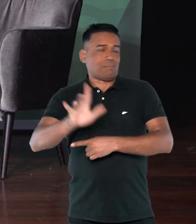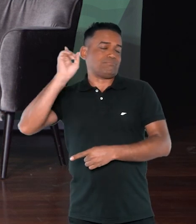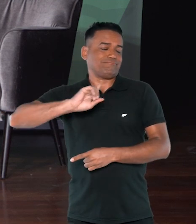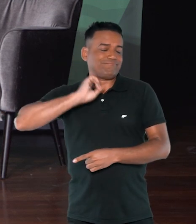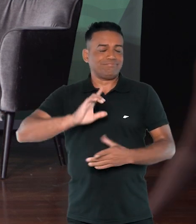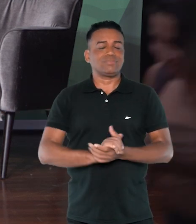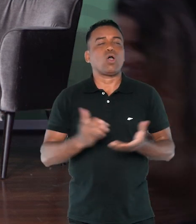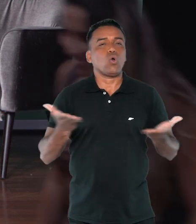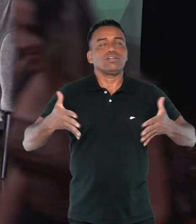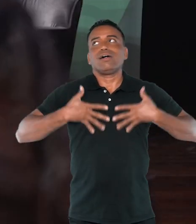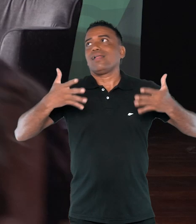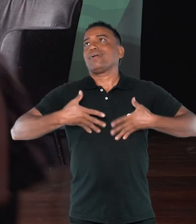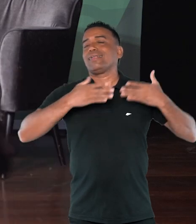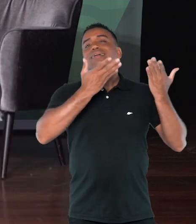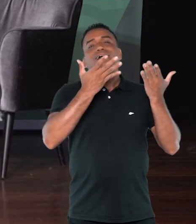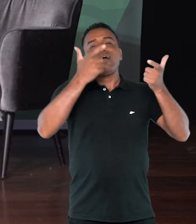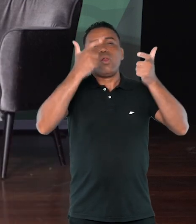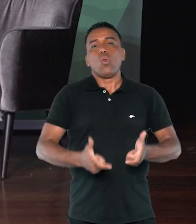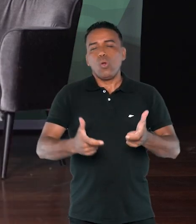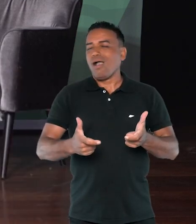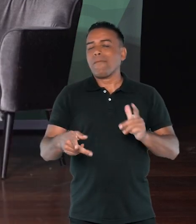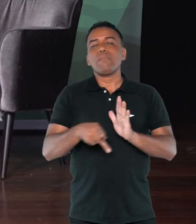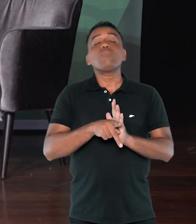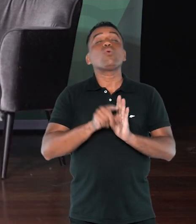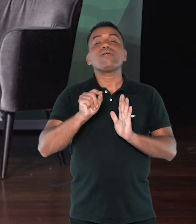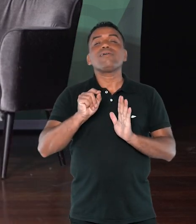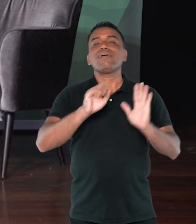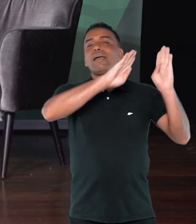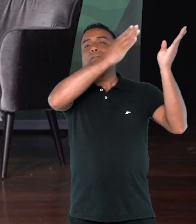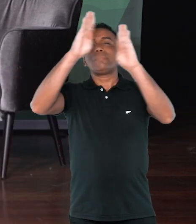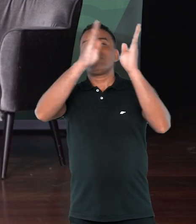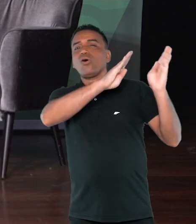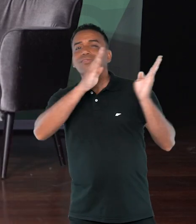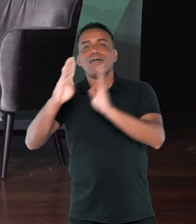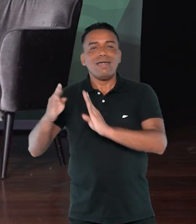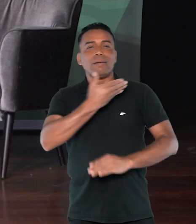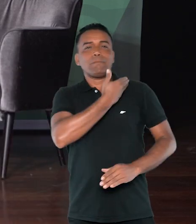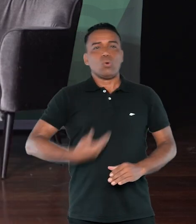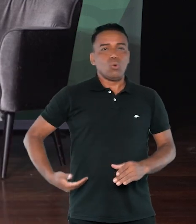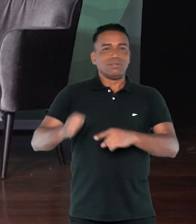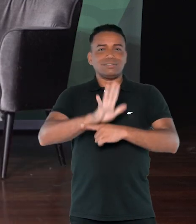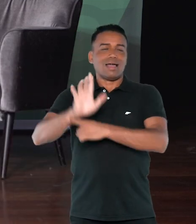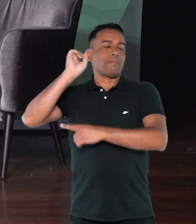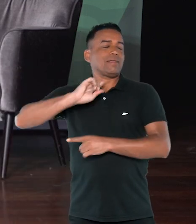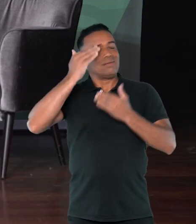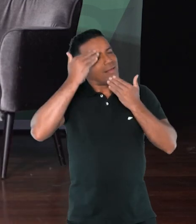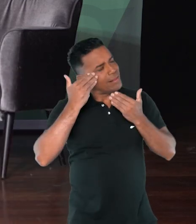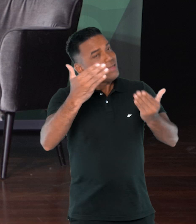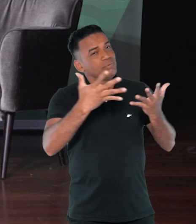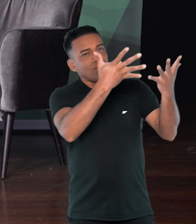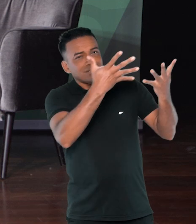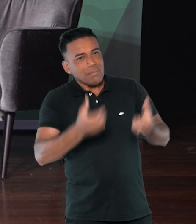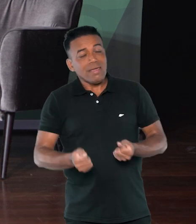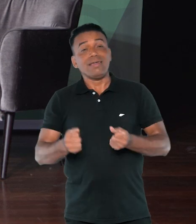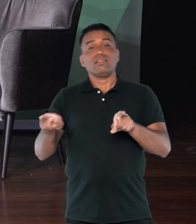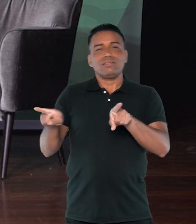tem a alegria de estar aqui nessa casa, na Biblioteca Pública de Minas Gerais, a quem eu agradeço por nos receber e